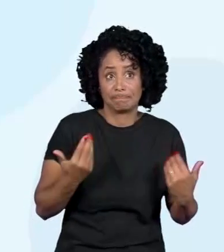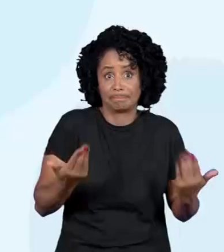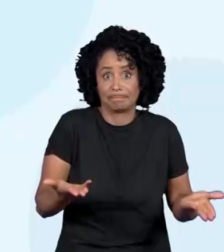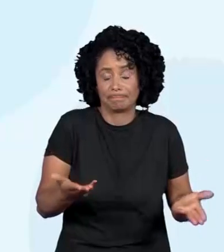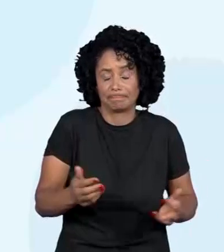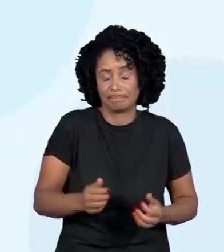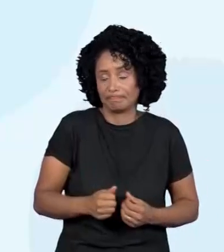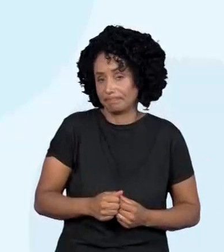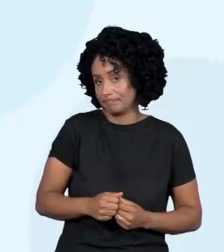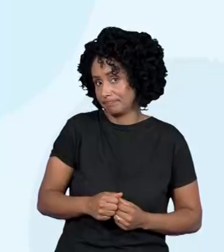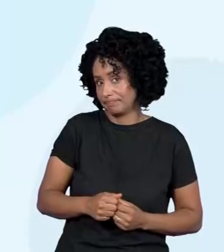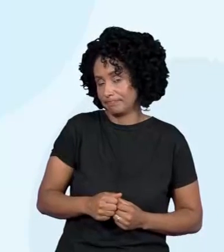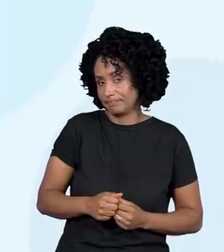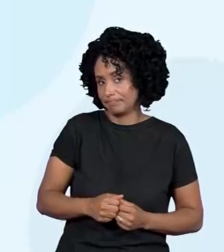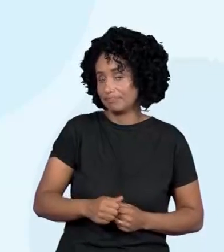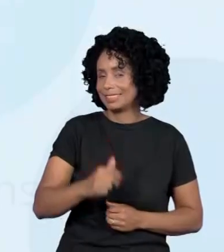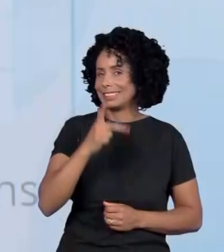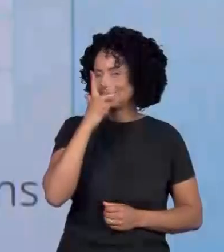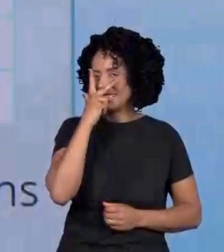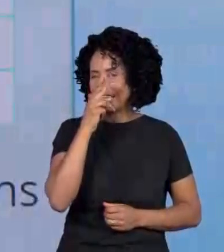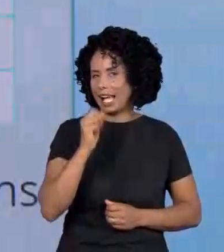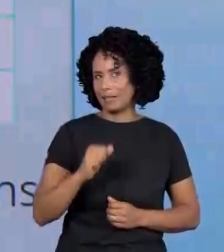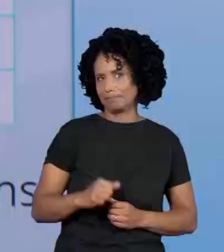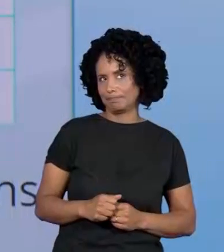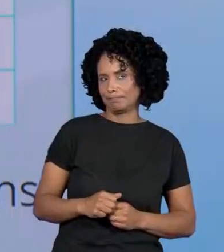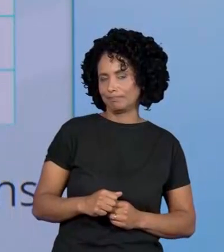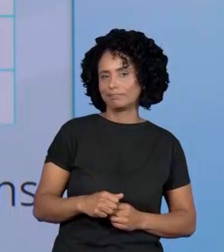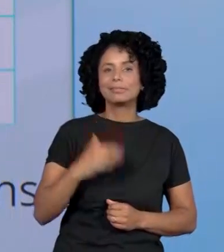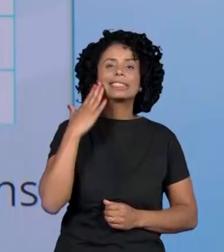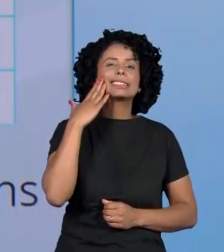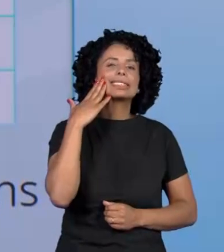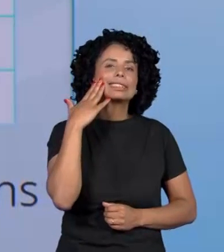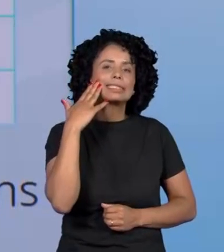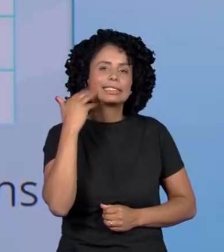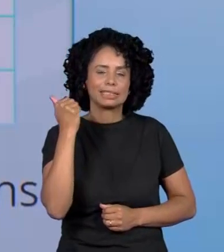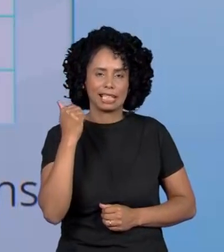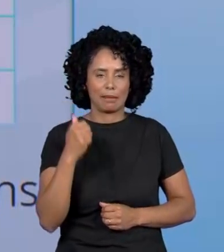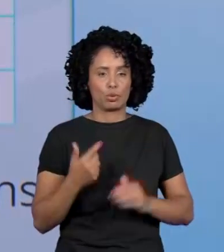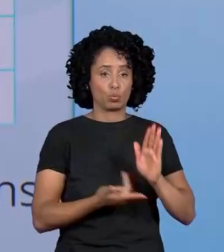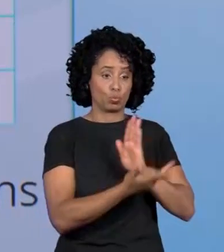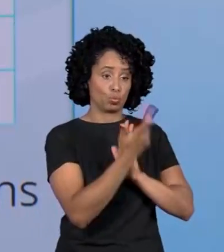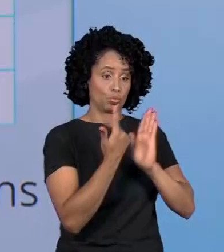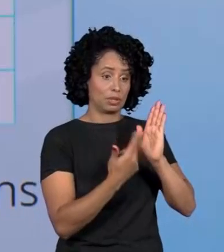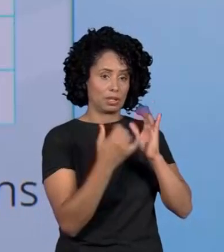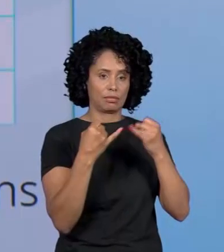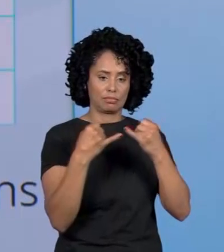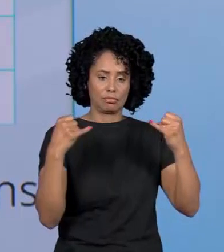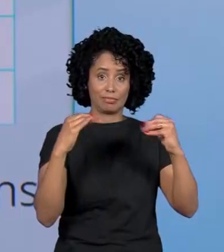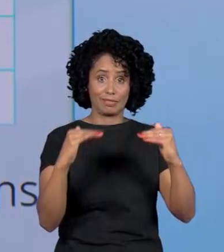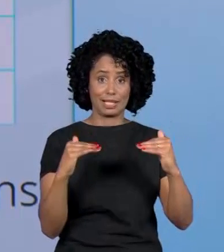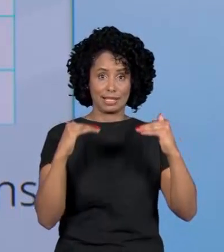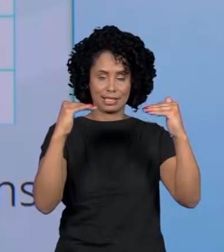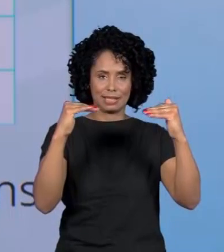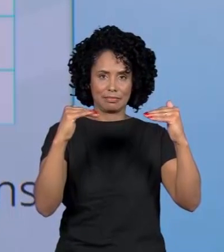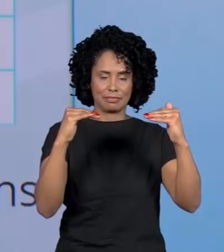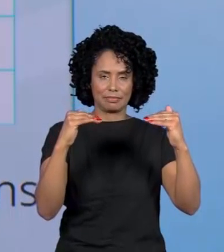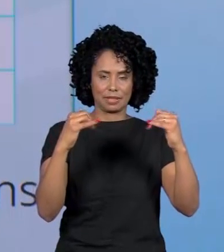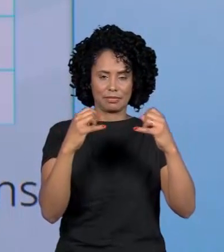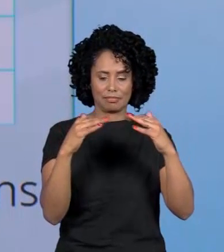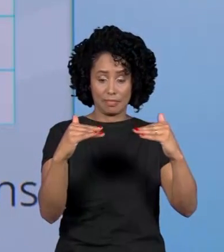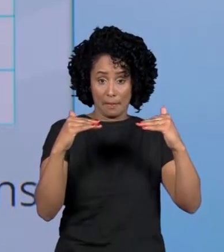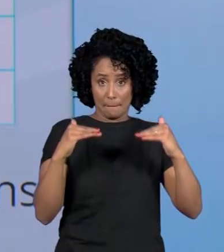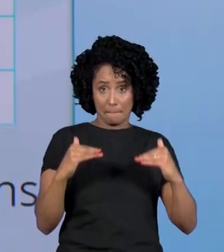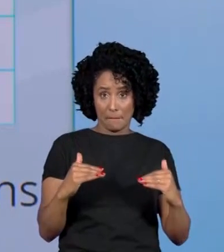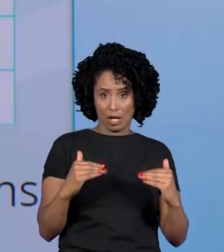E aí, a parte de cima da figura é igual à parte de baixo da